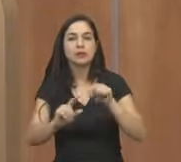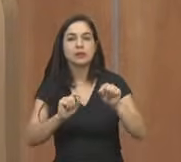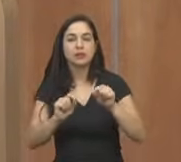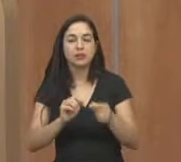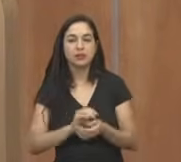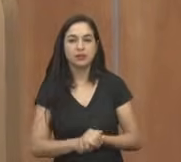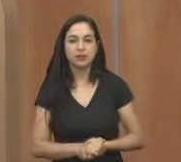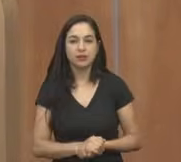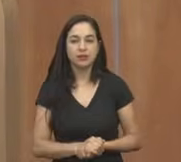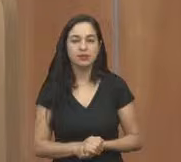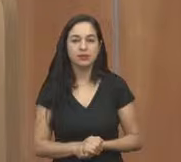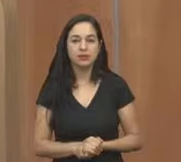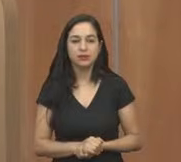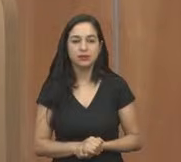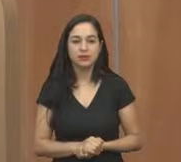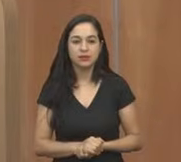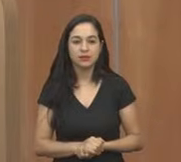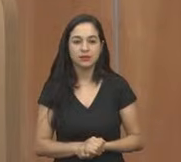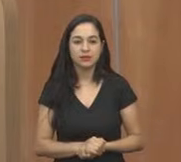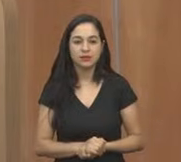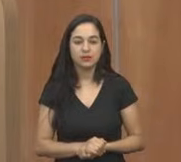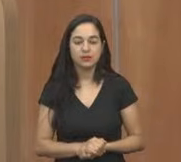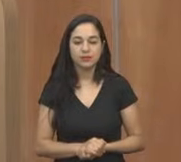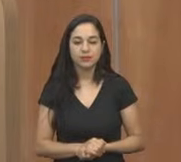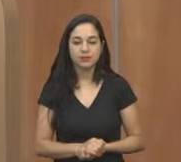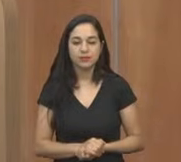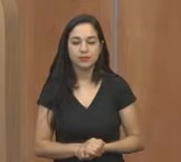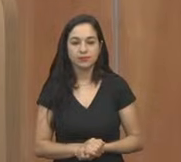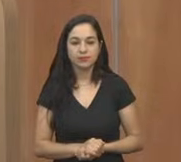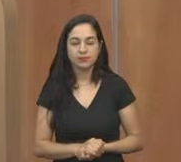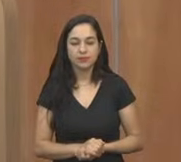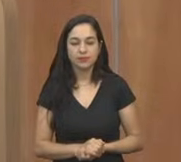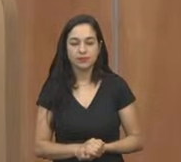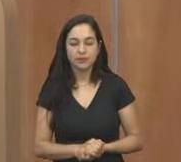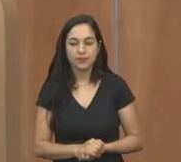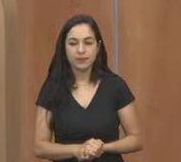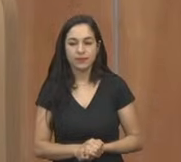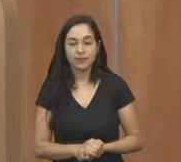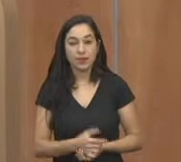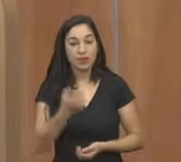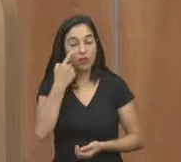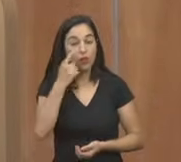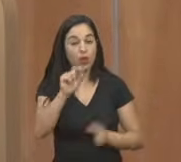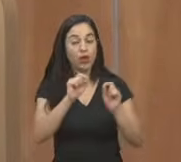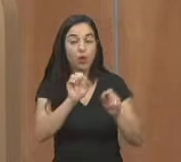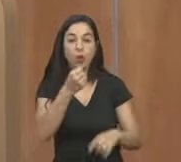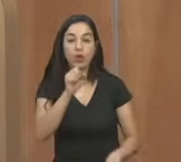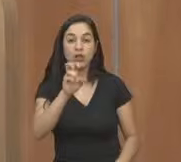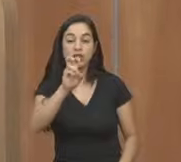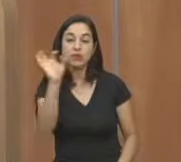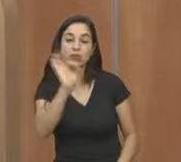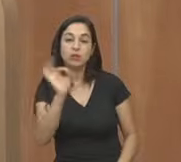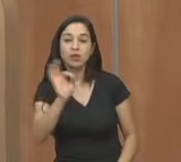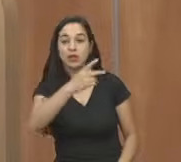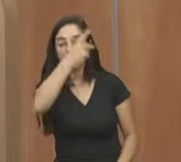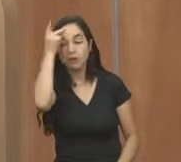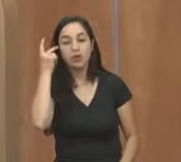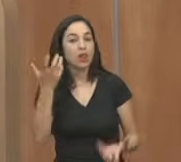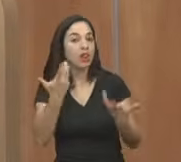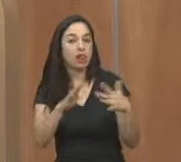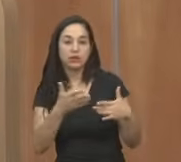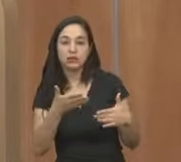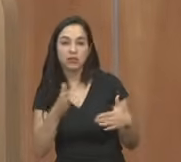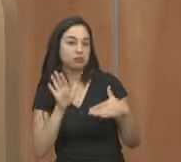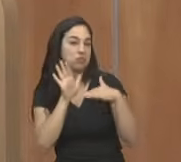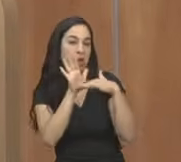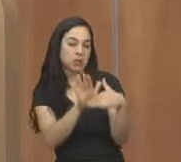fosse vocês passando do lado daquele carro ali? A gente viu aí que 85% das pessoas sequer demonstraram uma intenção